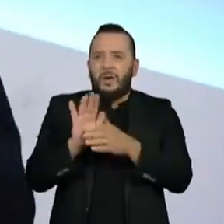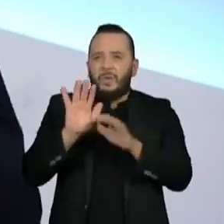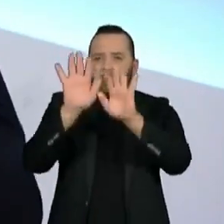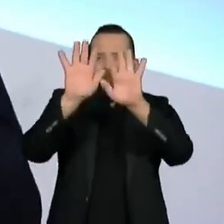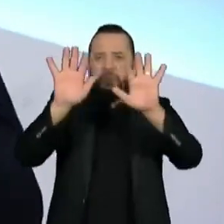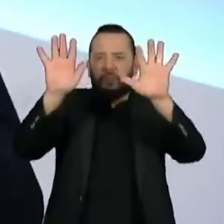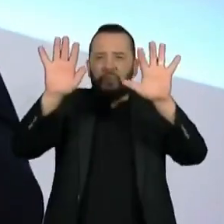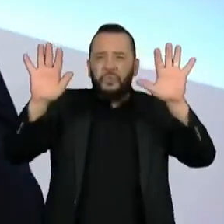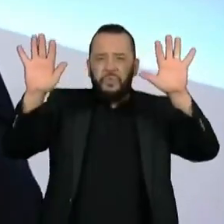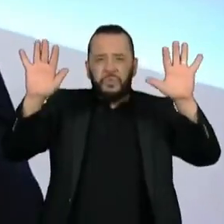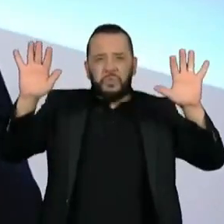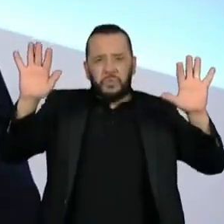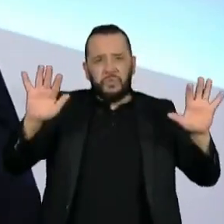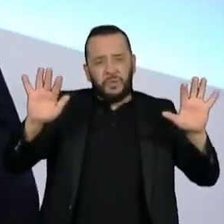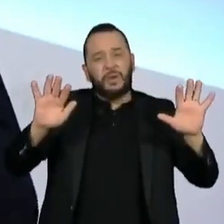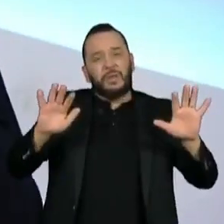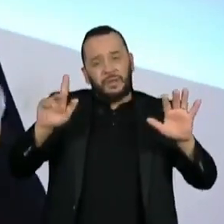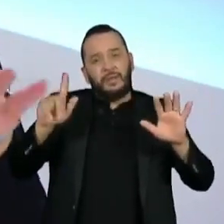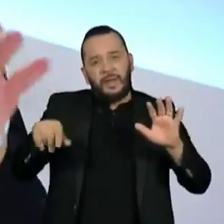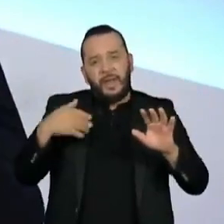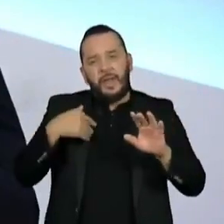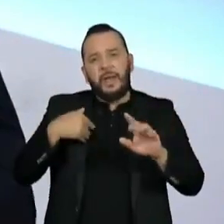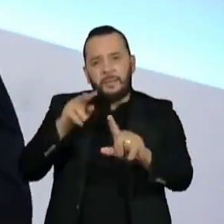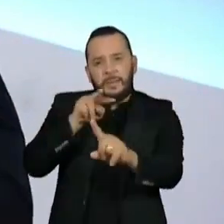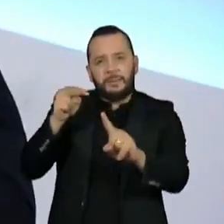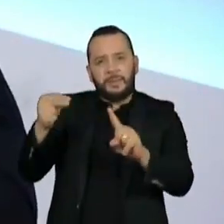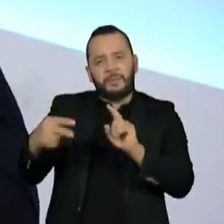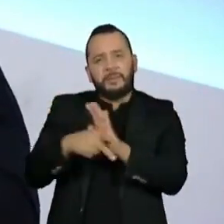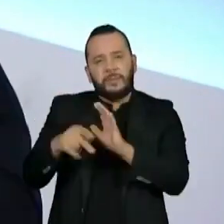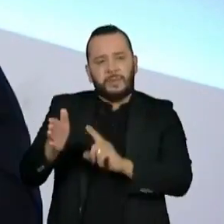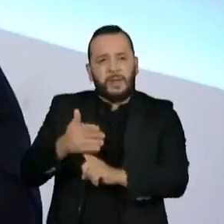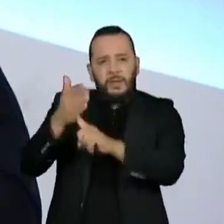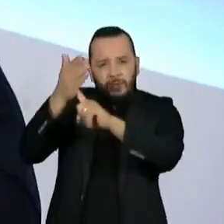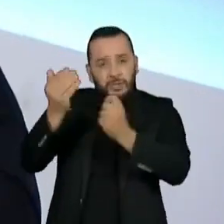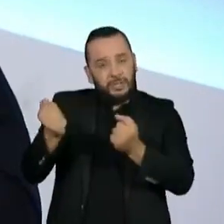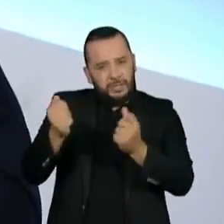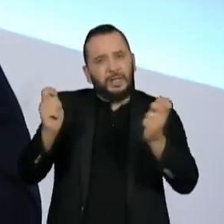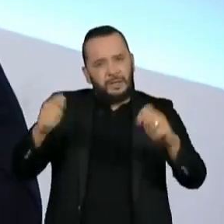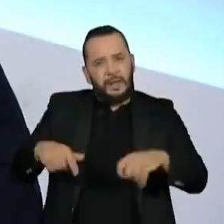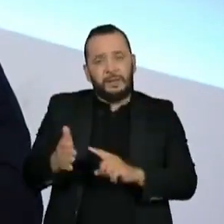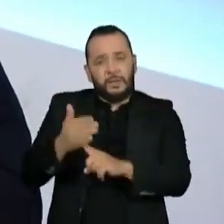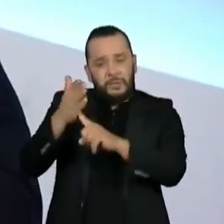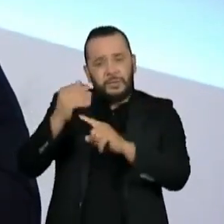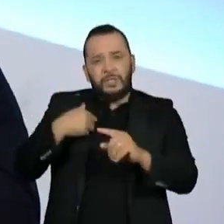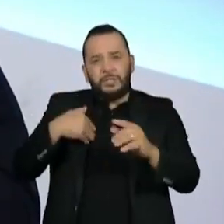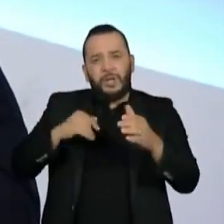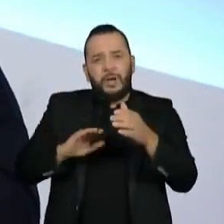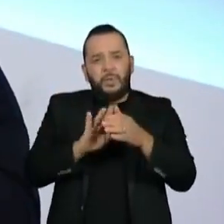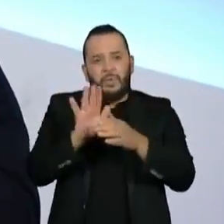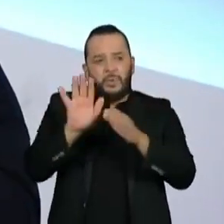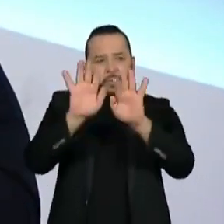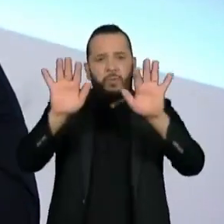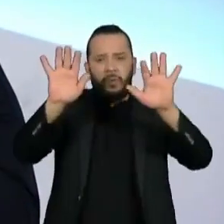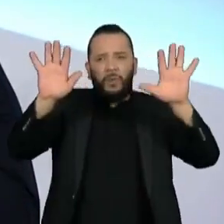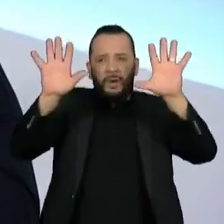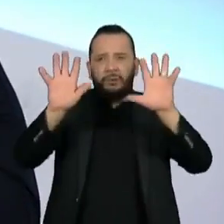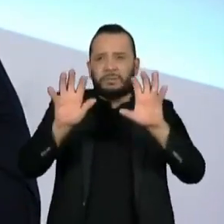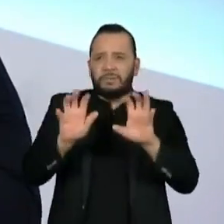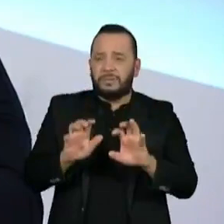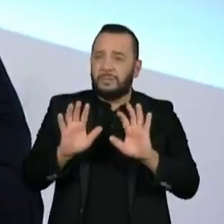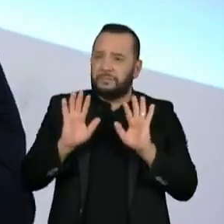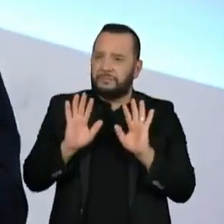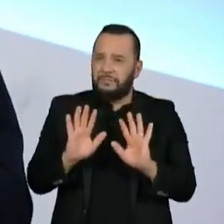estufa, que é tudo uma perspectiva de tecnologia. Com tecnologia é possível reduzir as emissões. Agora, na perspectiva da justiça